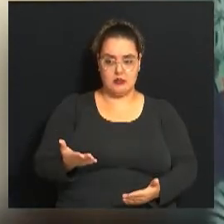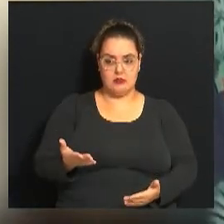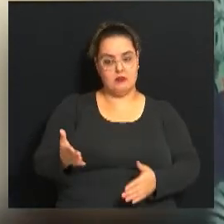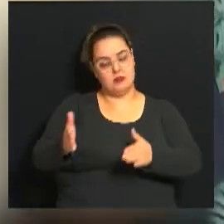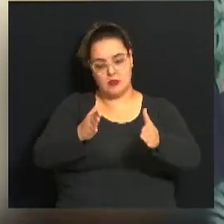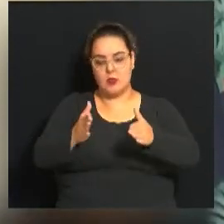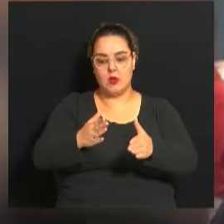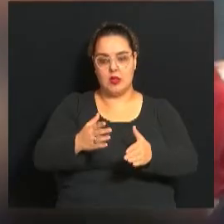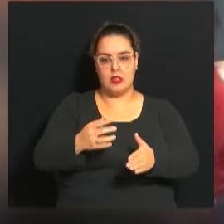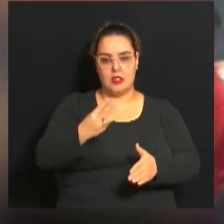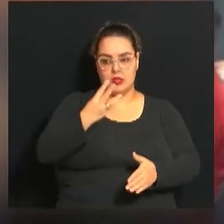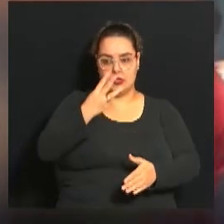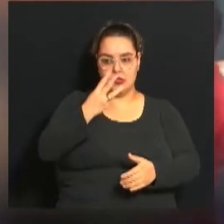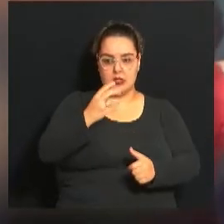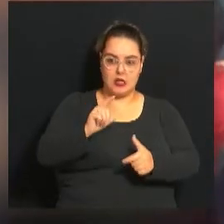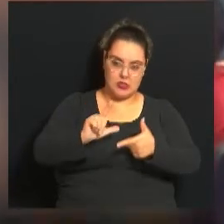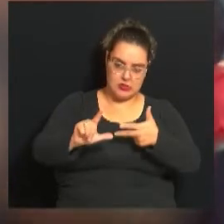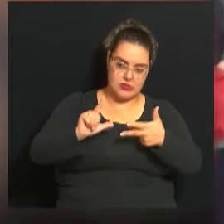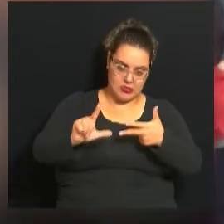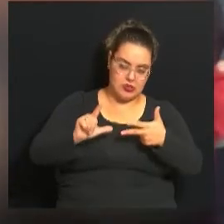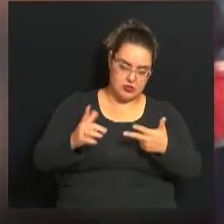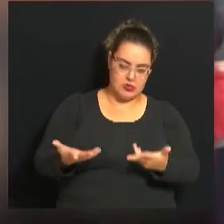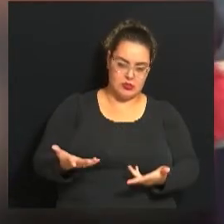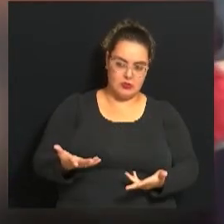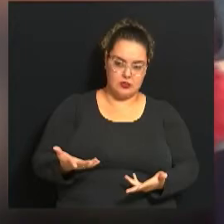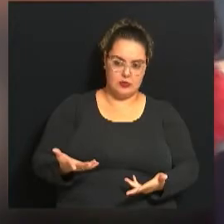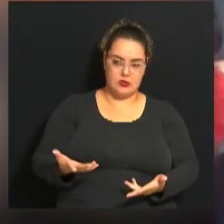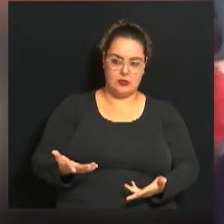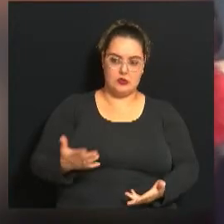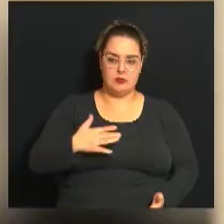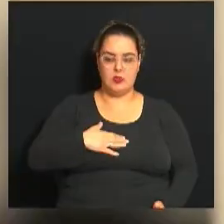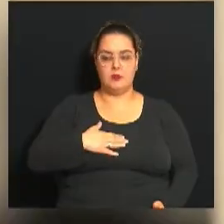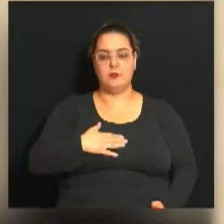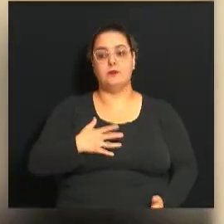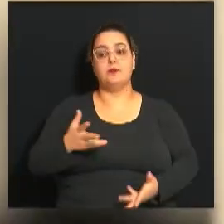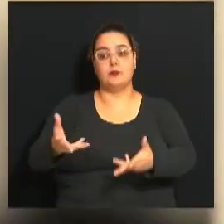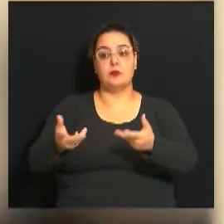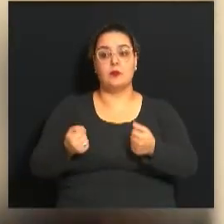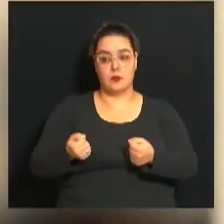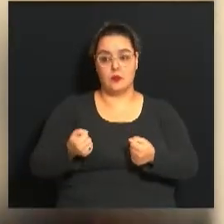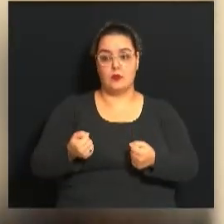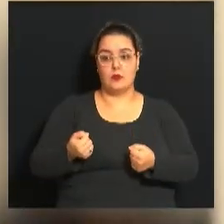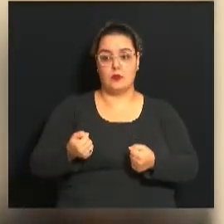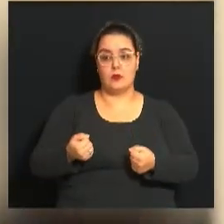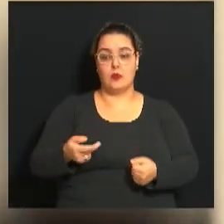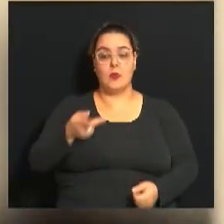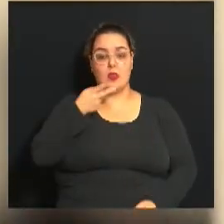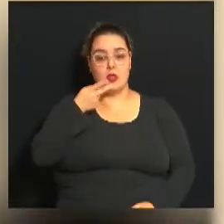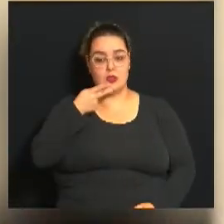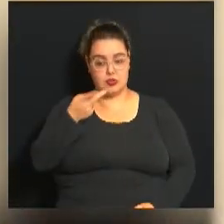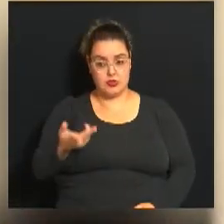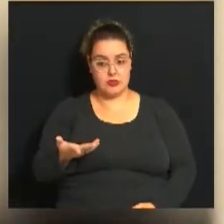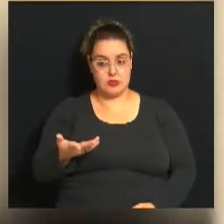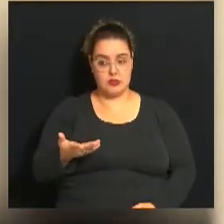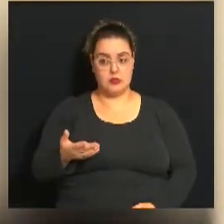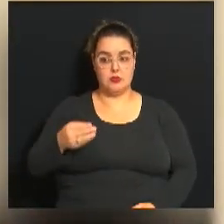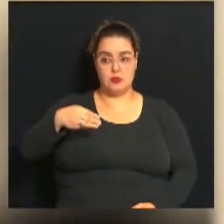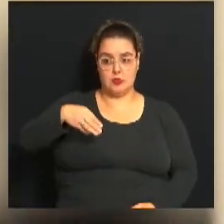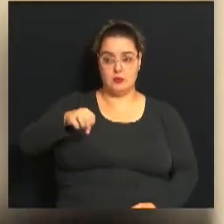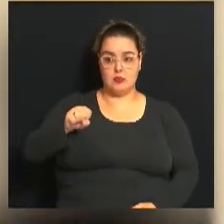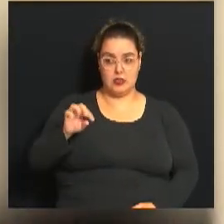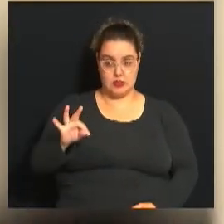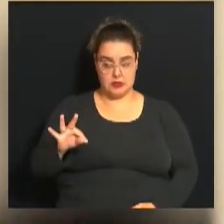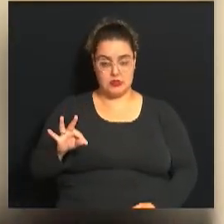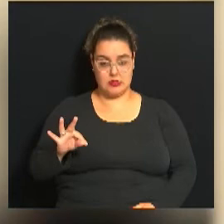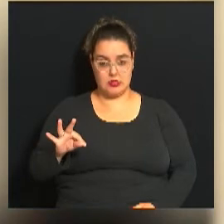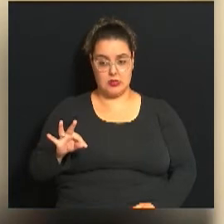3 legislaturas. A audiência pública contou com convidados. Dizer que nós, do MST, a